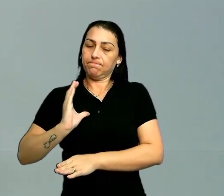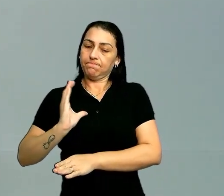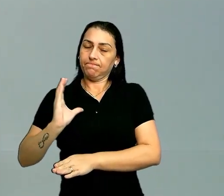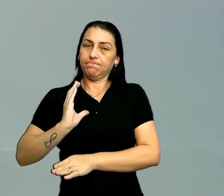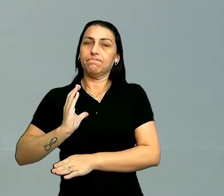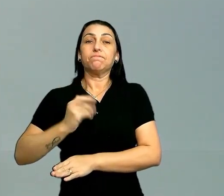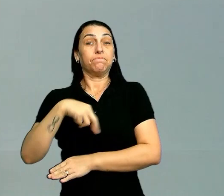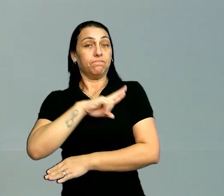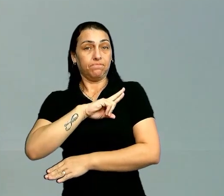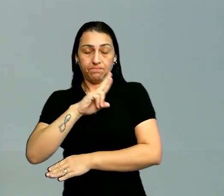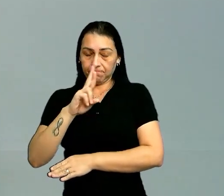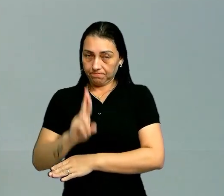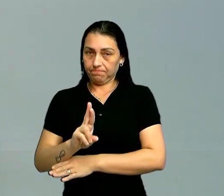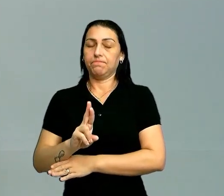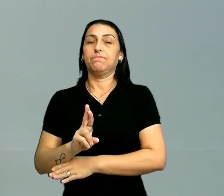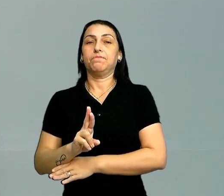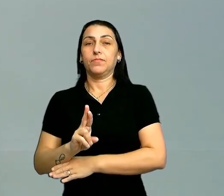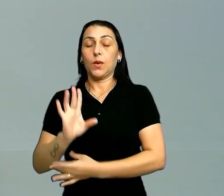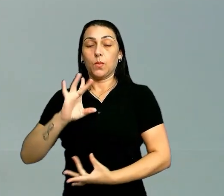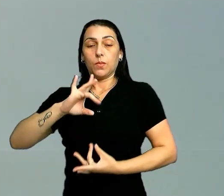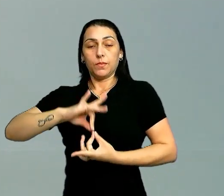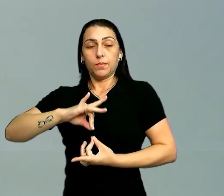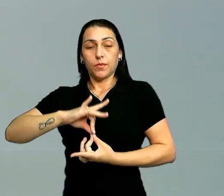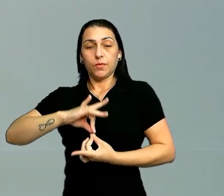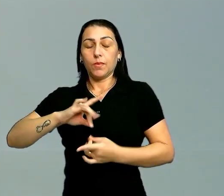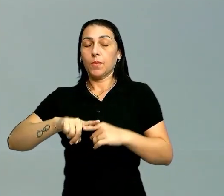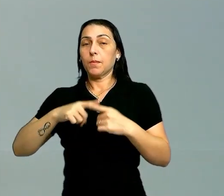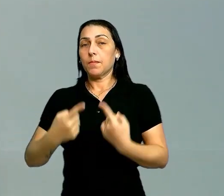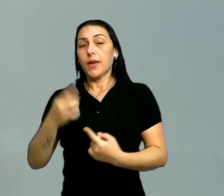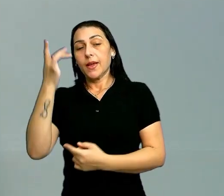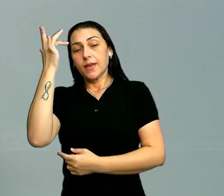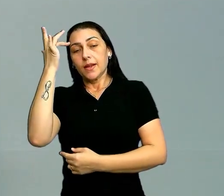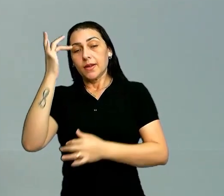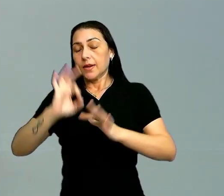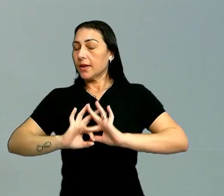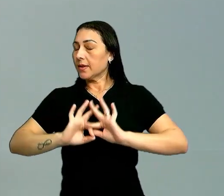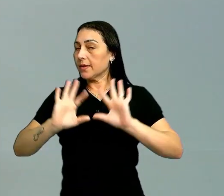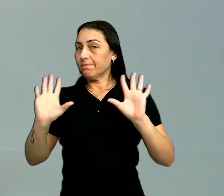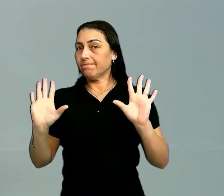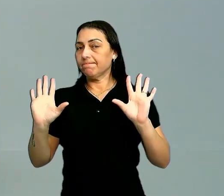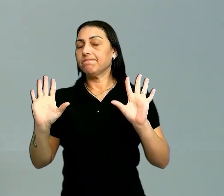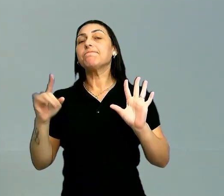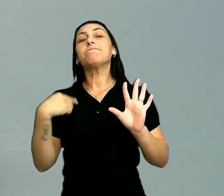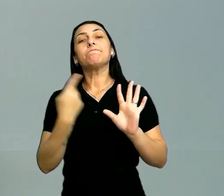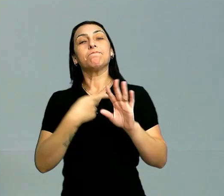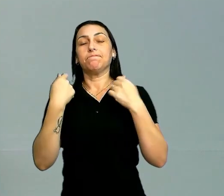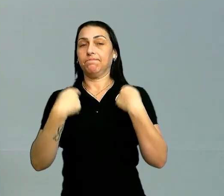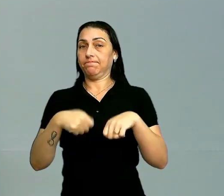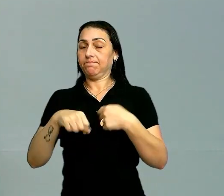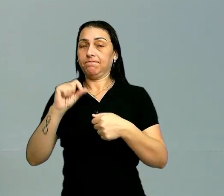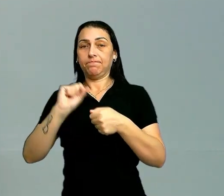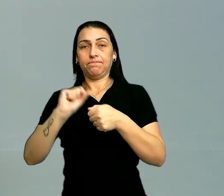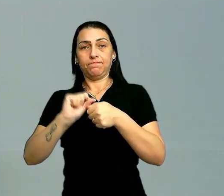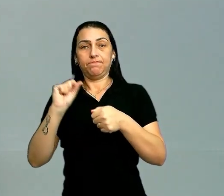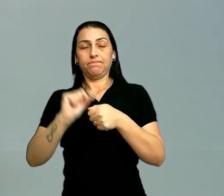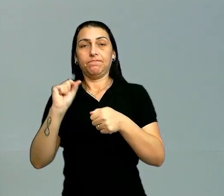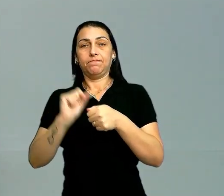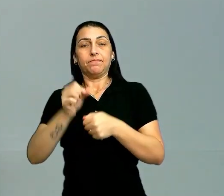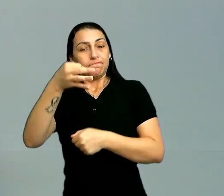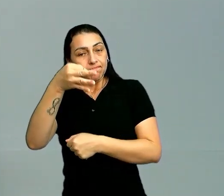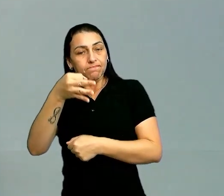viés religioso, pelo um viés espiritual, mas ele acha que, independentemente disso, a gente precisa agir e agir de